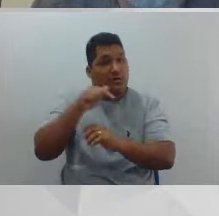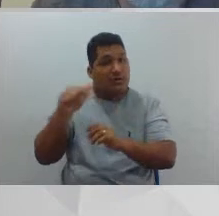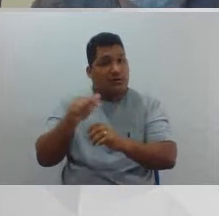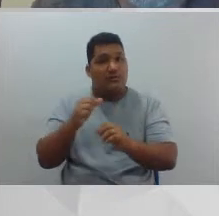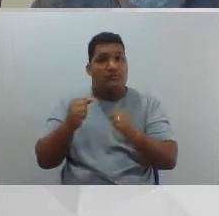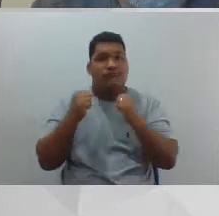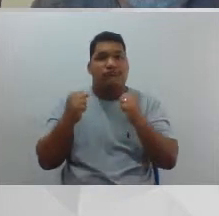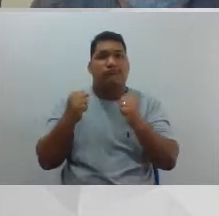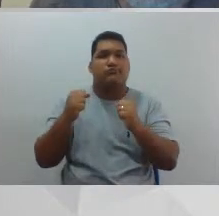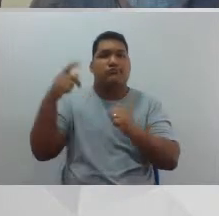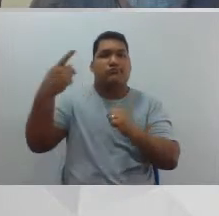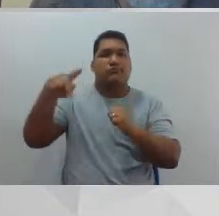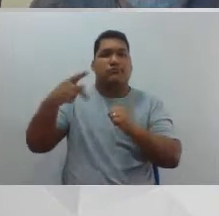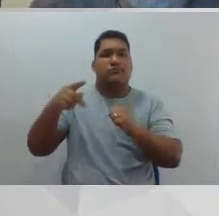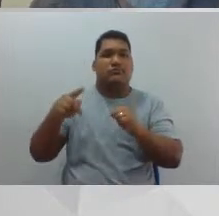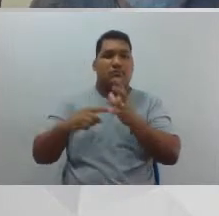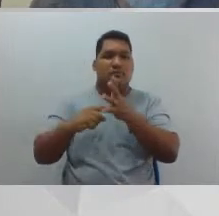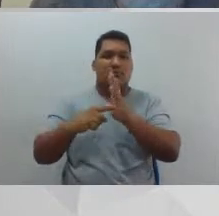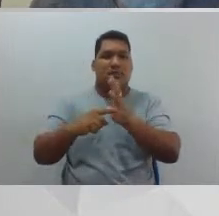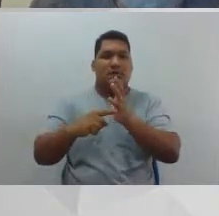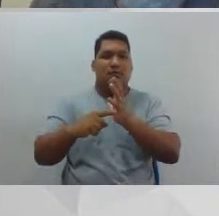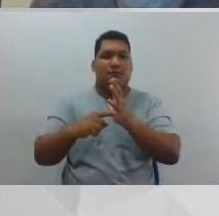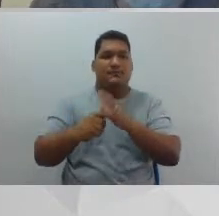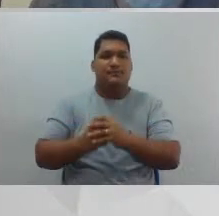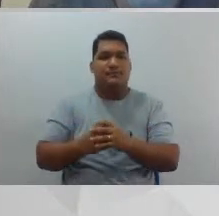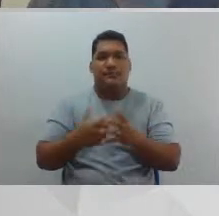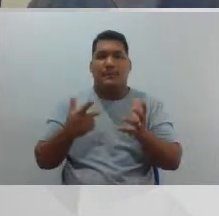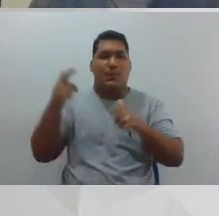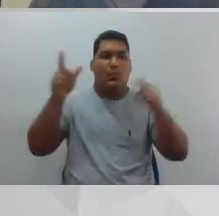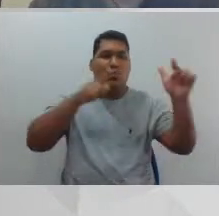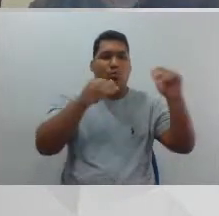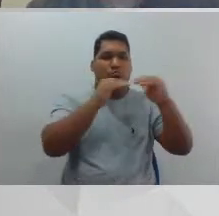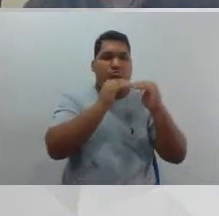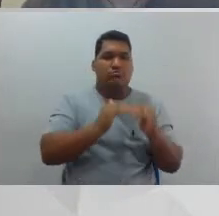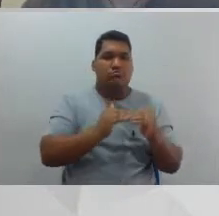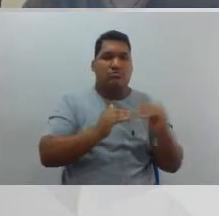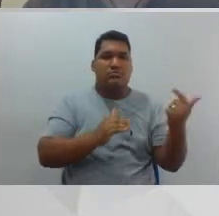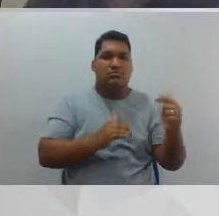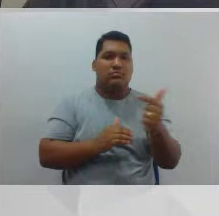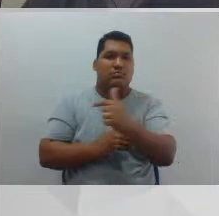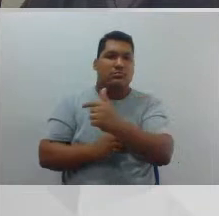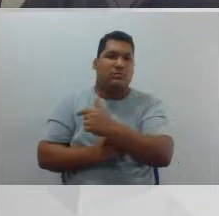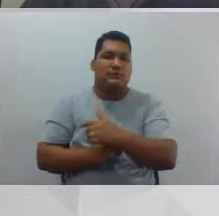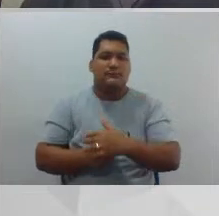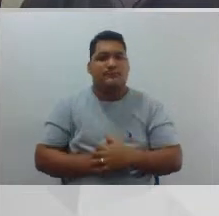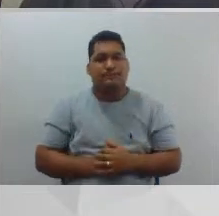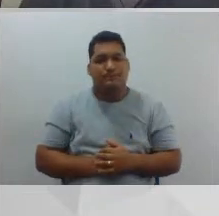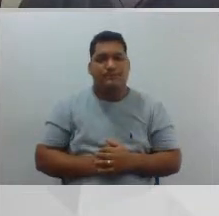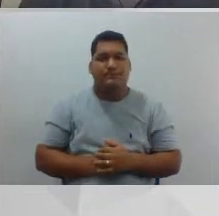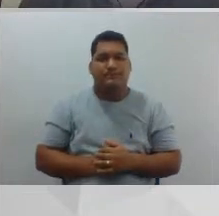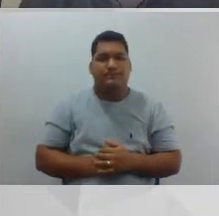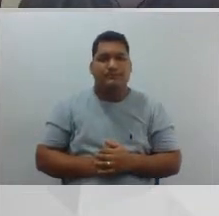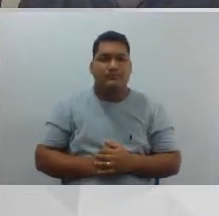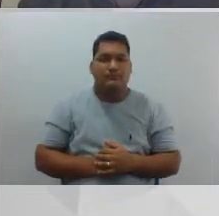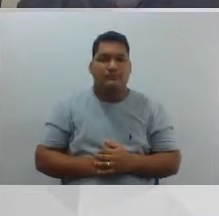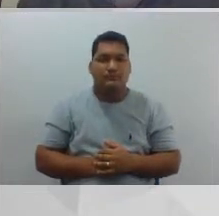máquina. Não tem nada parecido com isso artificialmente, né? Que se consegue é